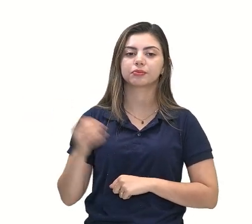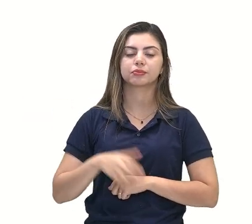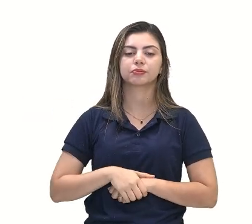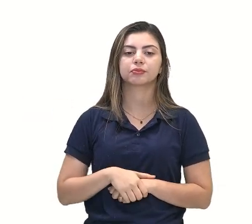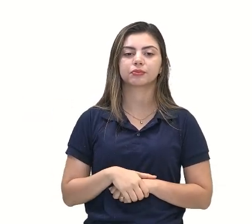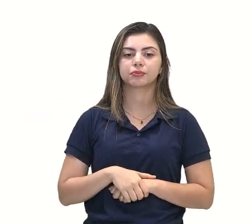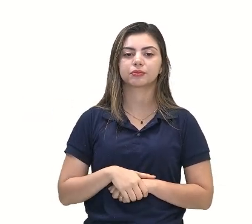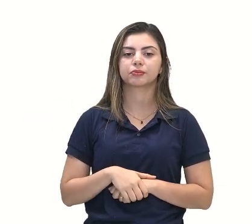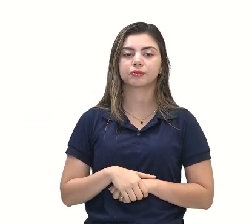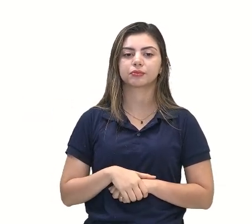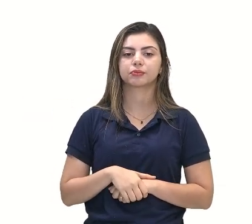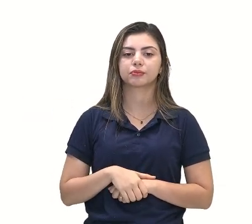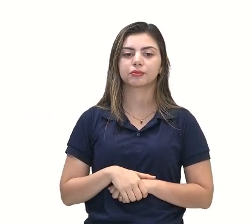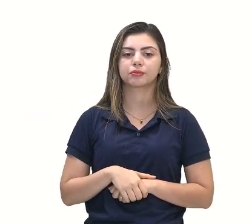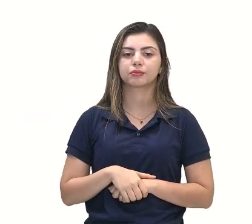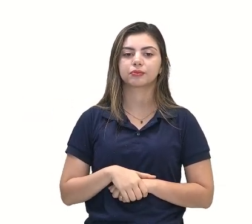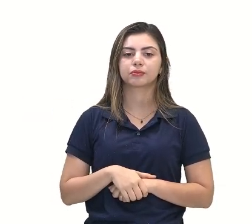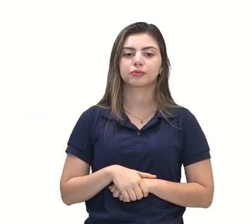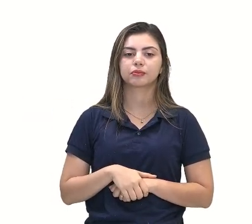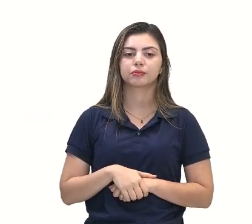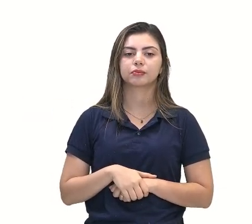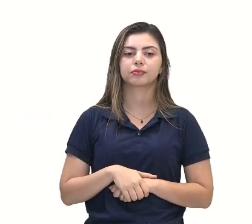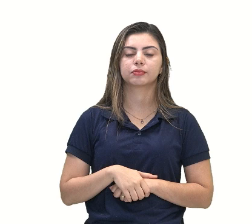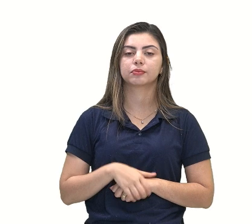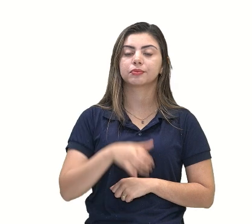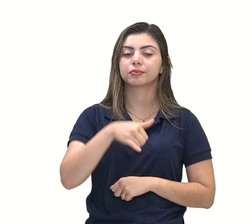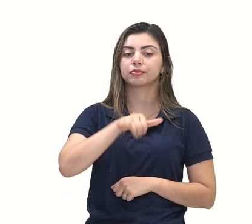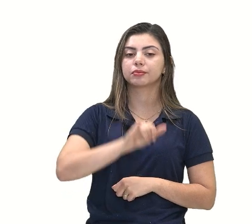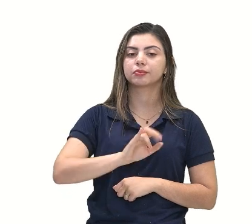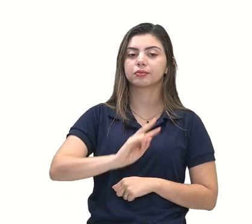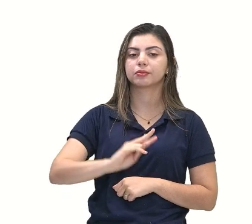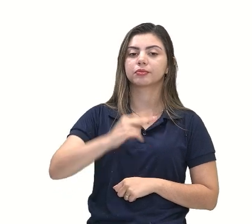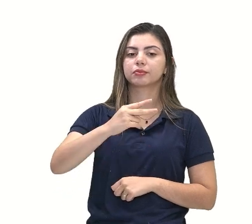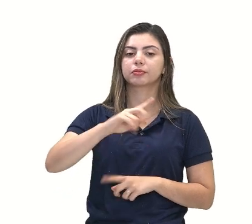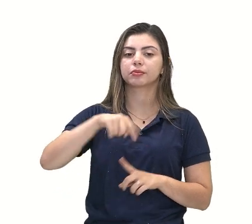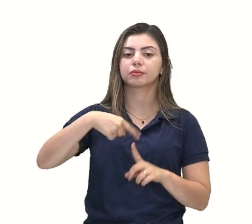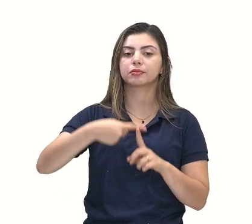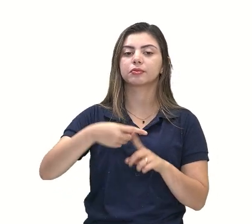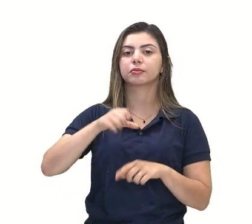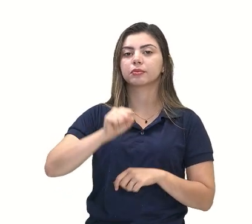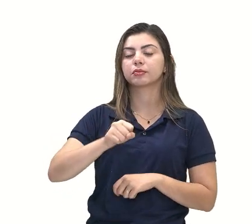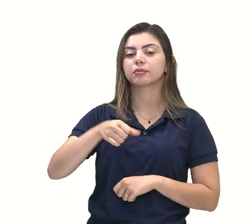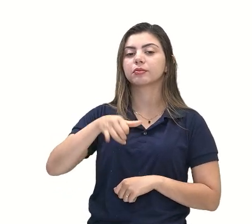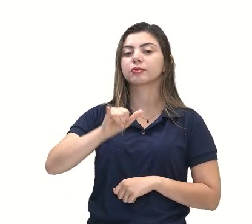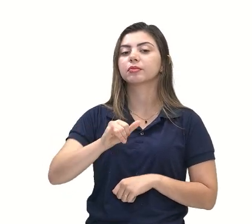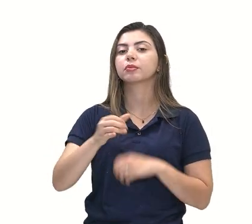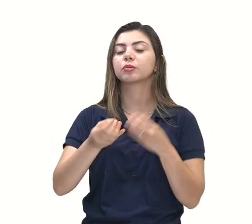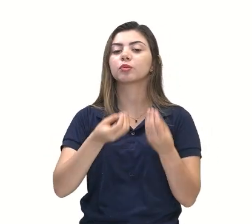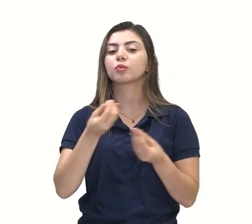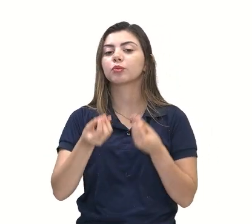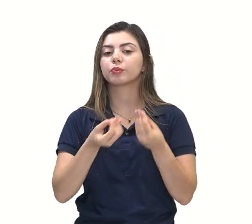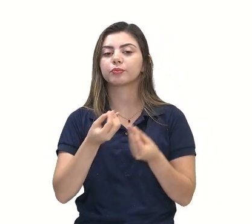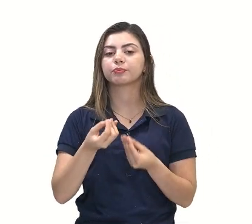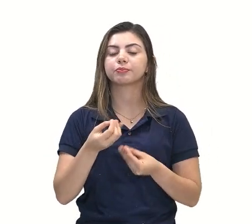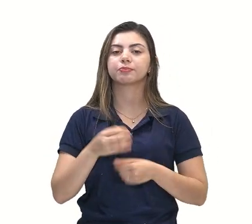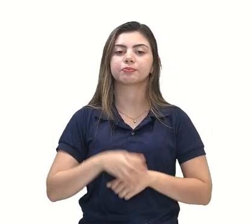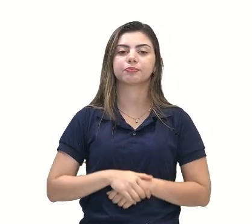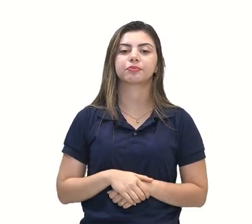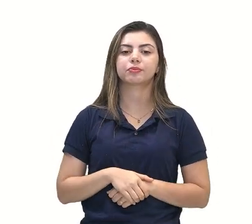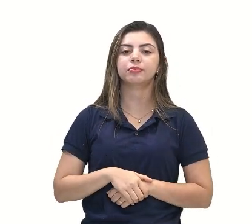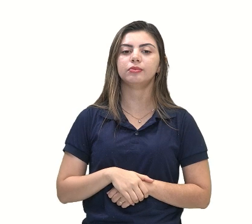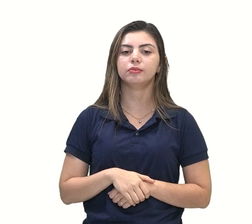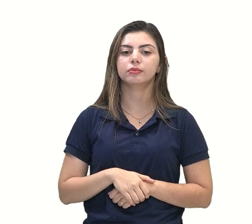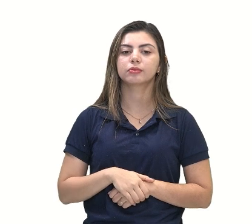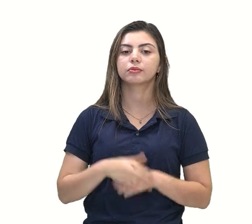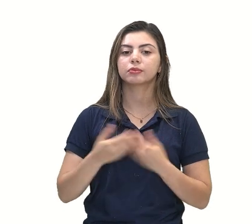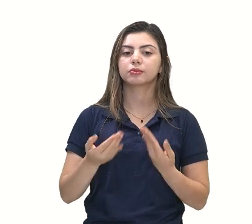8y. Cadê? Mais 8y. Como é que vai ficar aqui? Vai ficar y, como aqui é mais, aqui